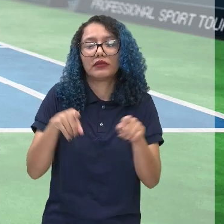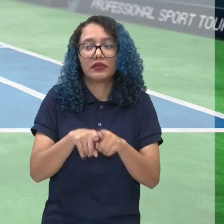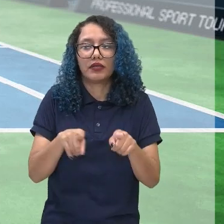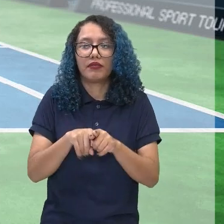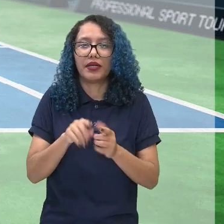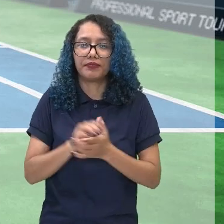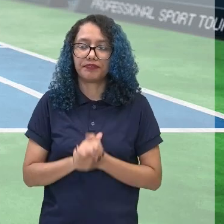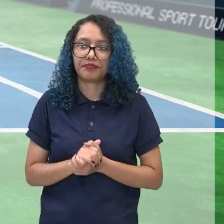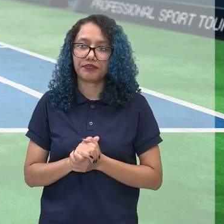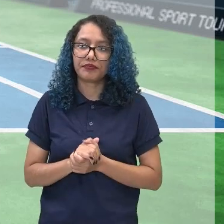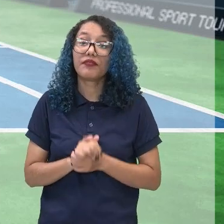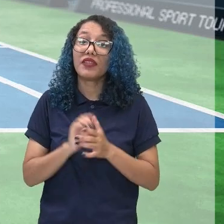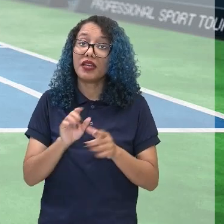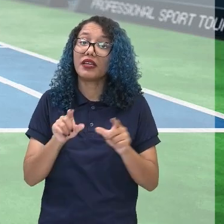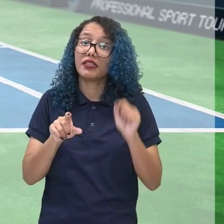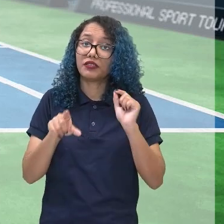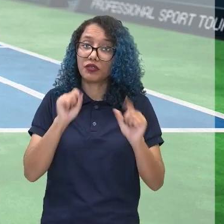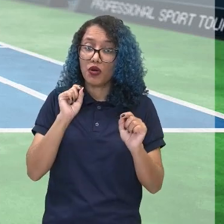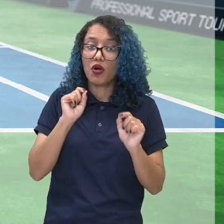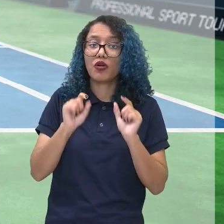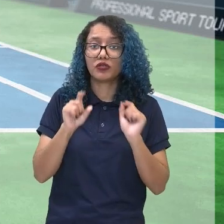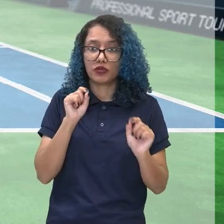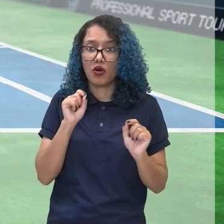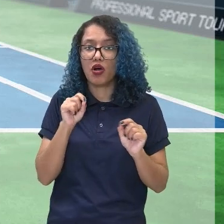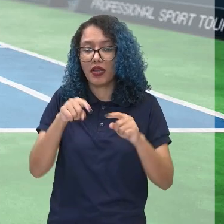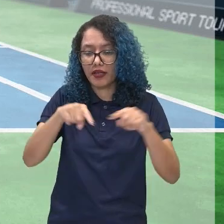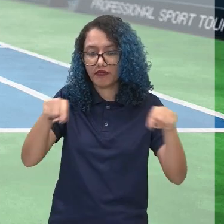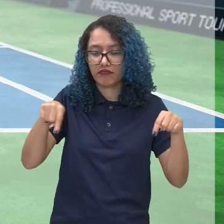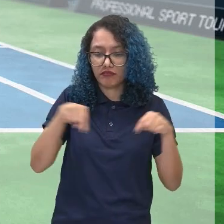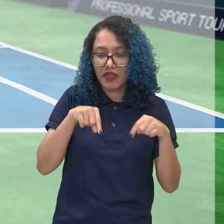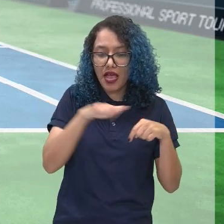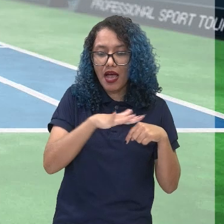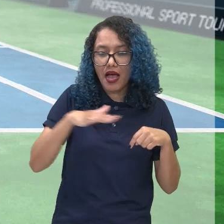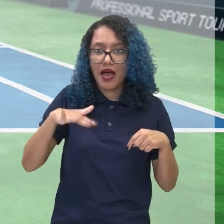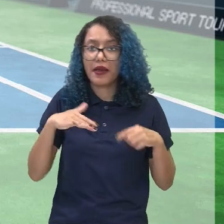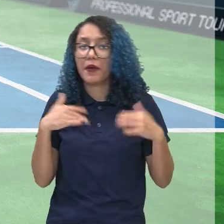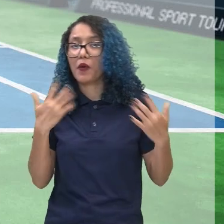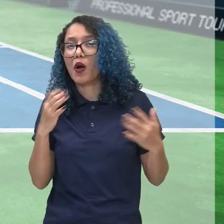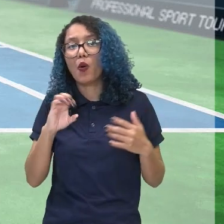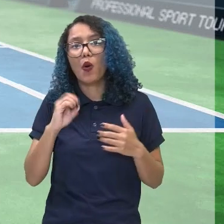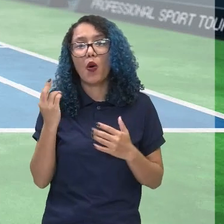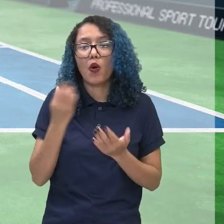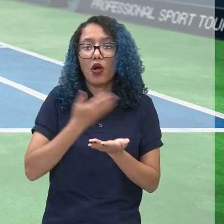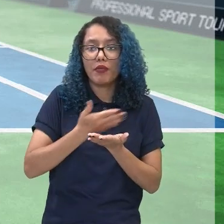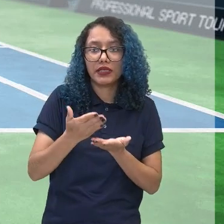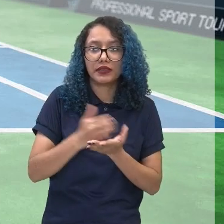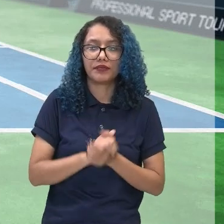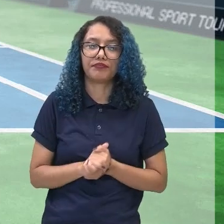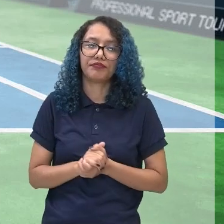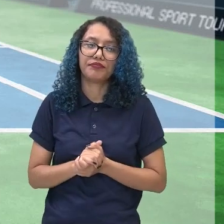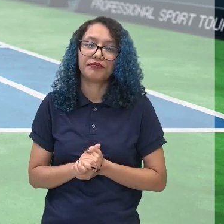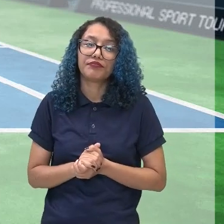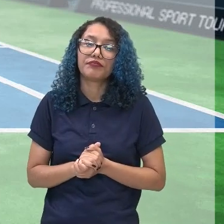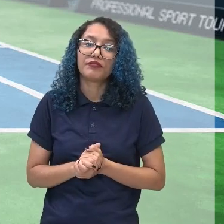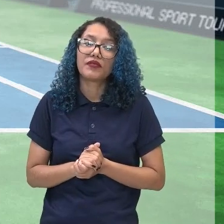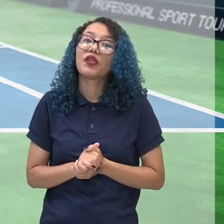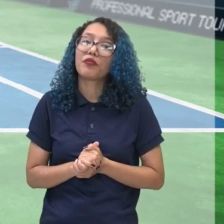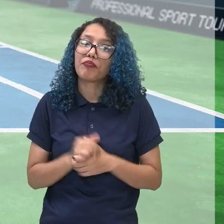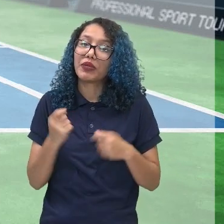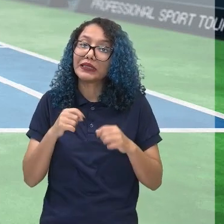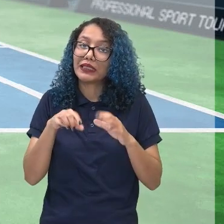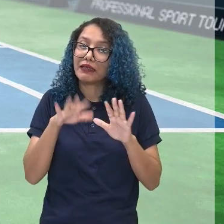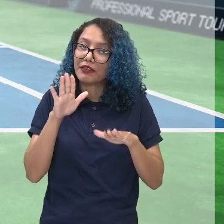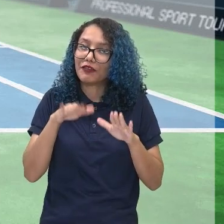optar se ele quer servir ou se ele quer escolher o lado da quadra. Então, o jogo começa um pouco ali com sorte, né? Uma vez que esse